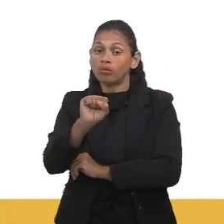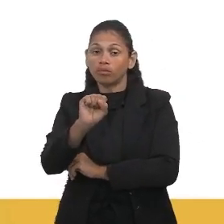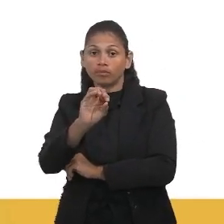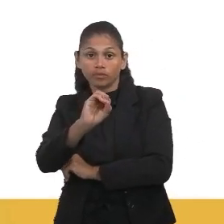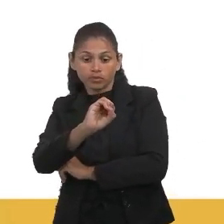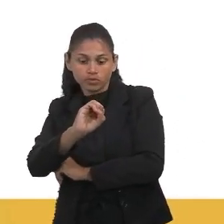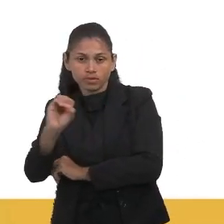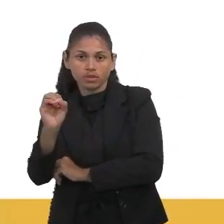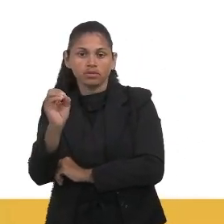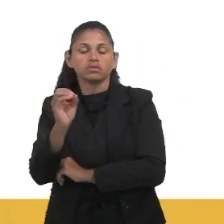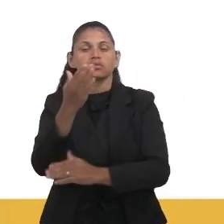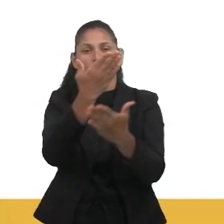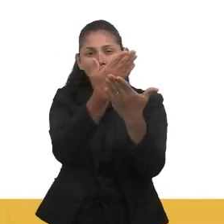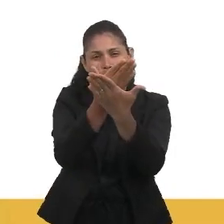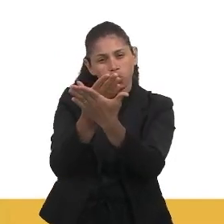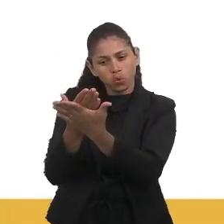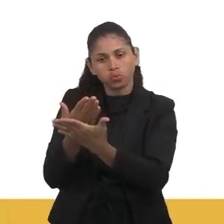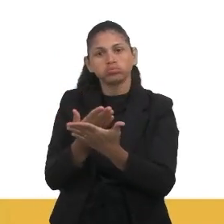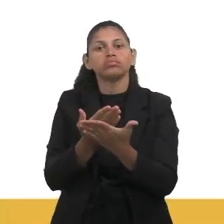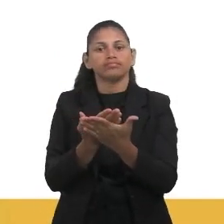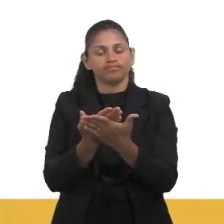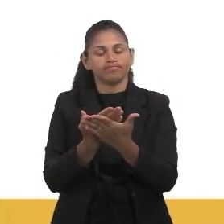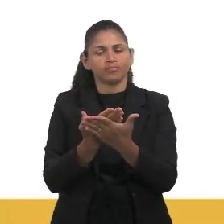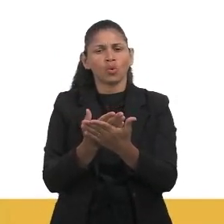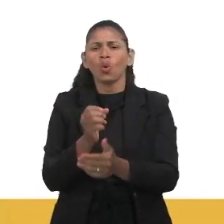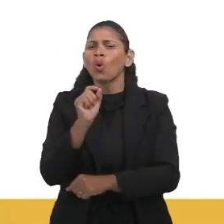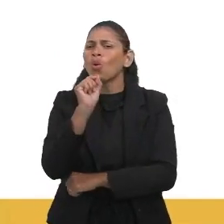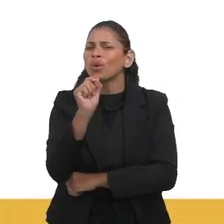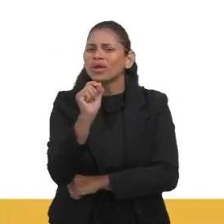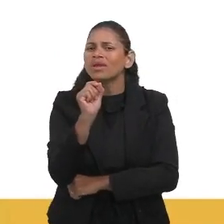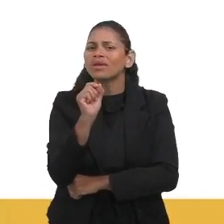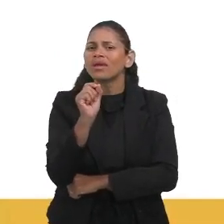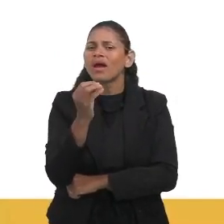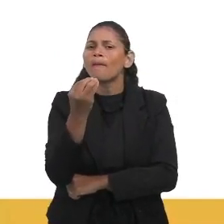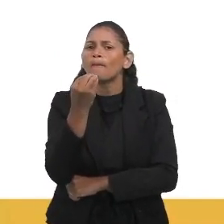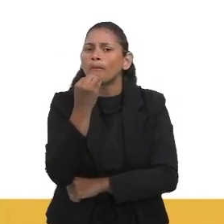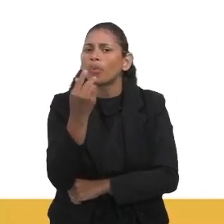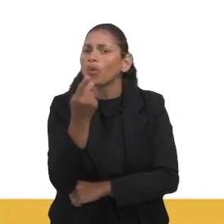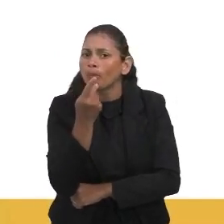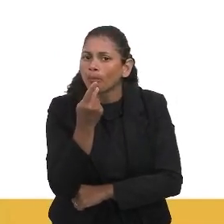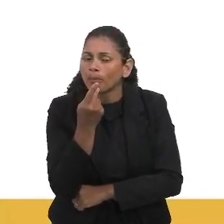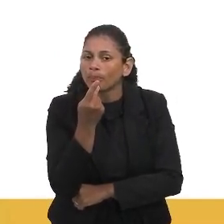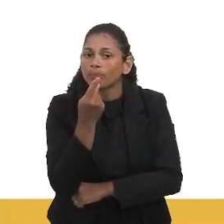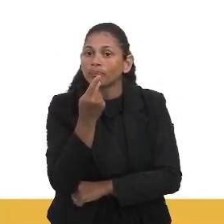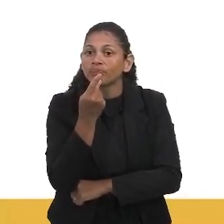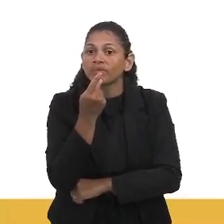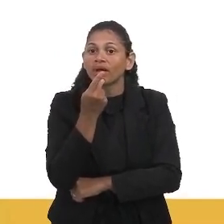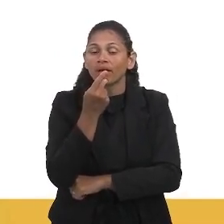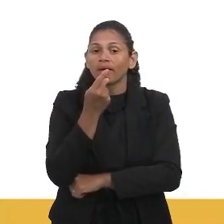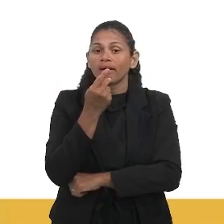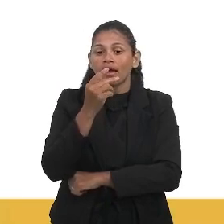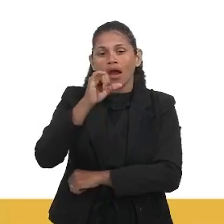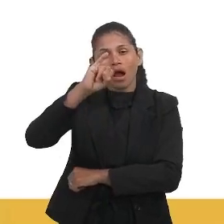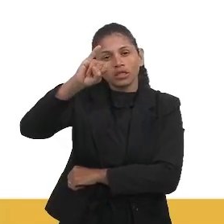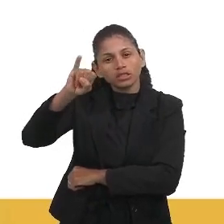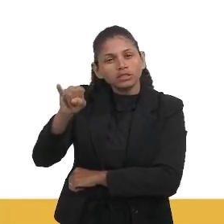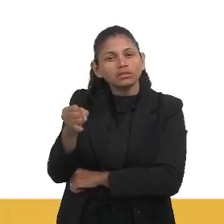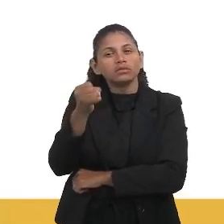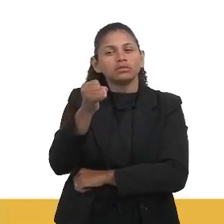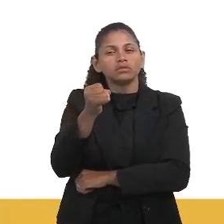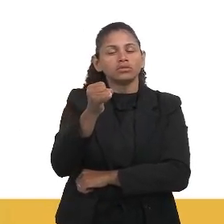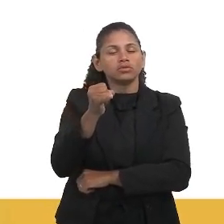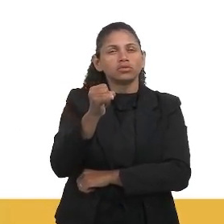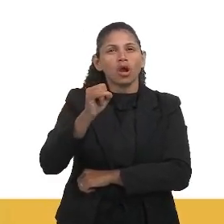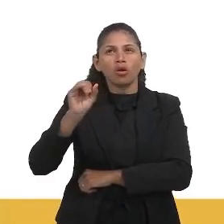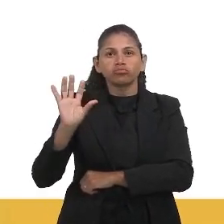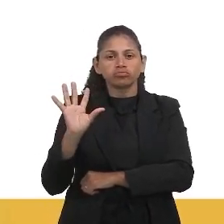800 alunos Professor o que que é a probabilidade a probabilidade é a chance de um evento acontecer no universo possível por exemplo